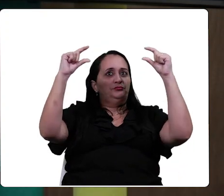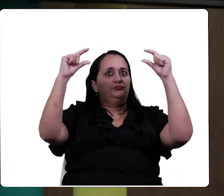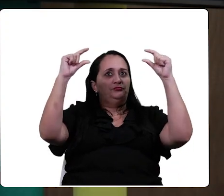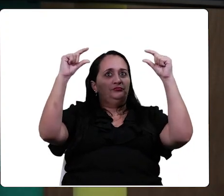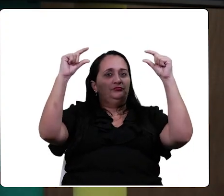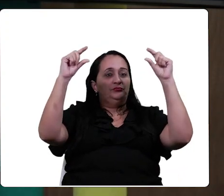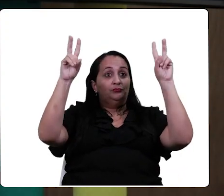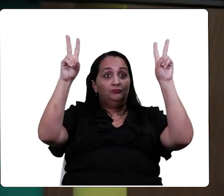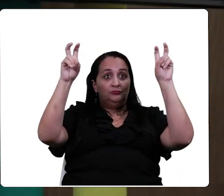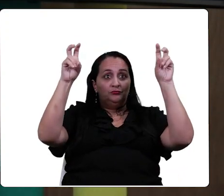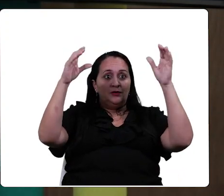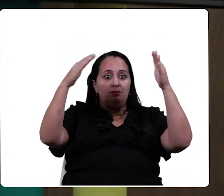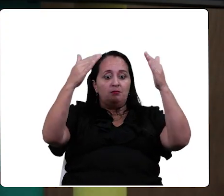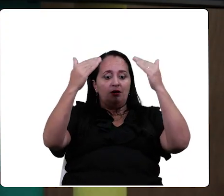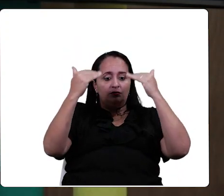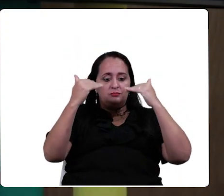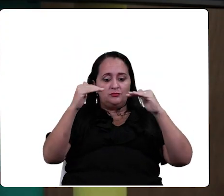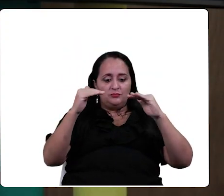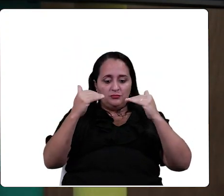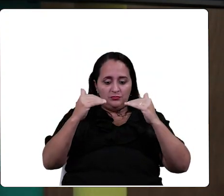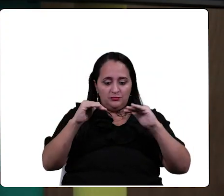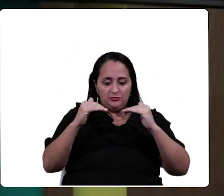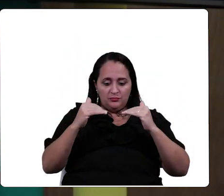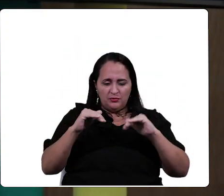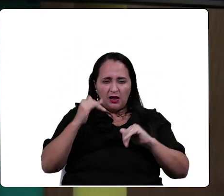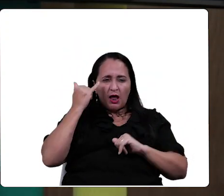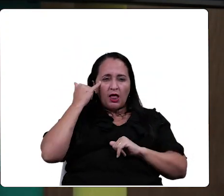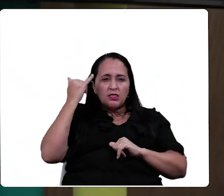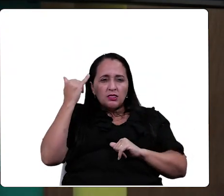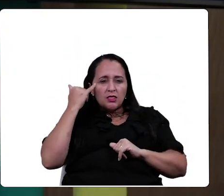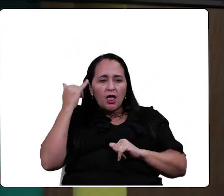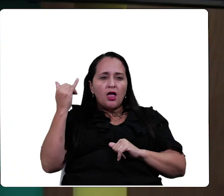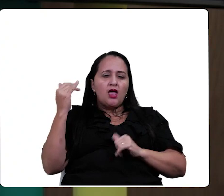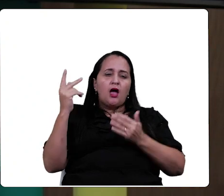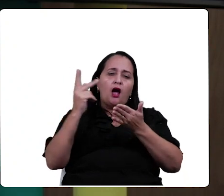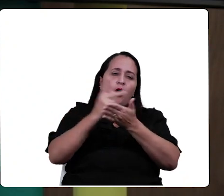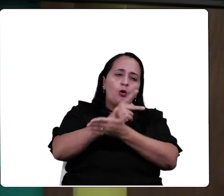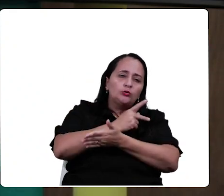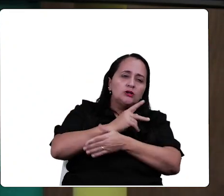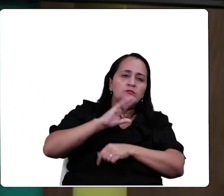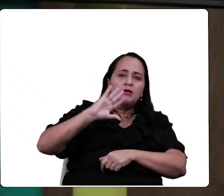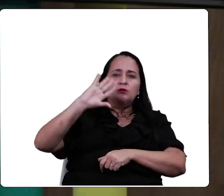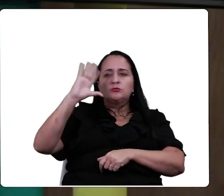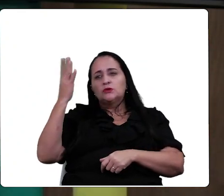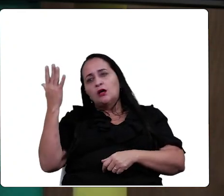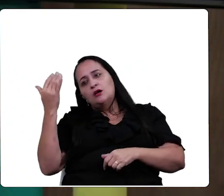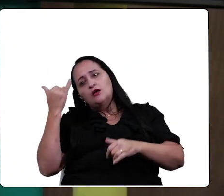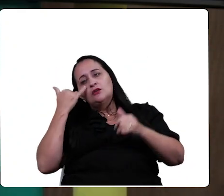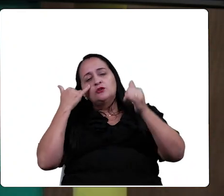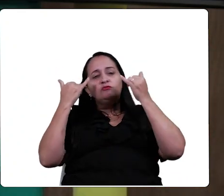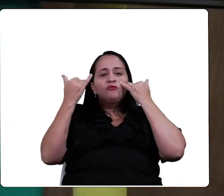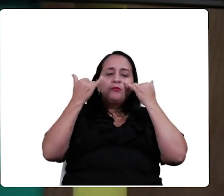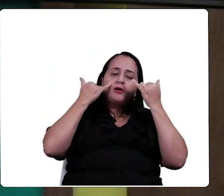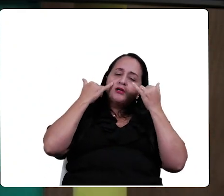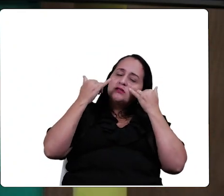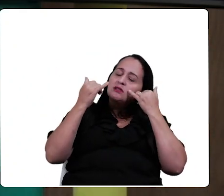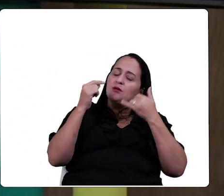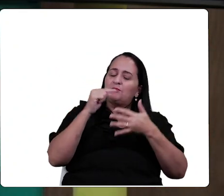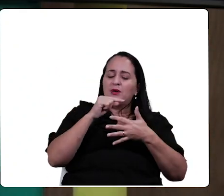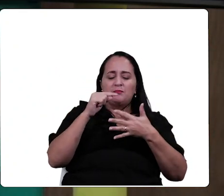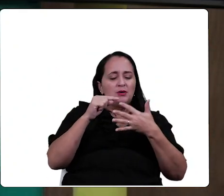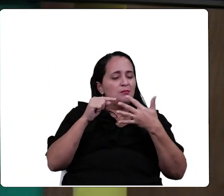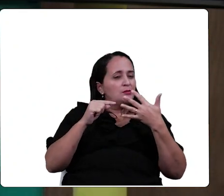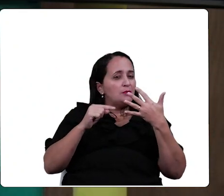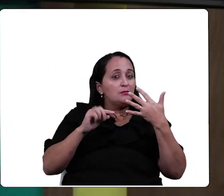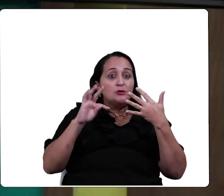informações principais, as ideias e os fatos, os dados que o autor do